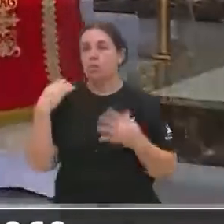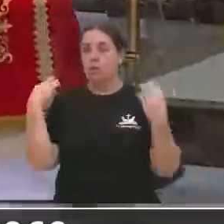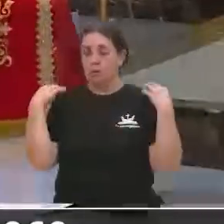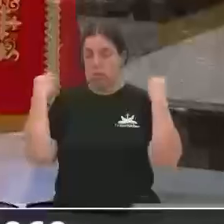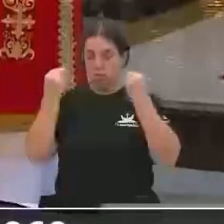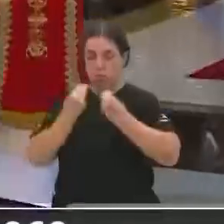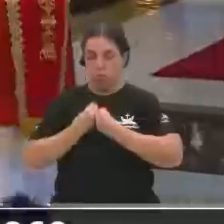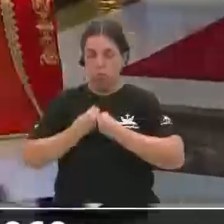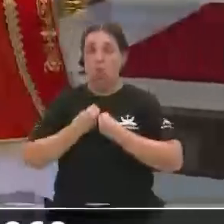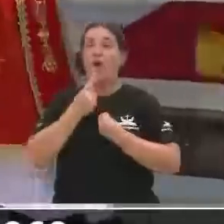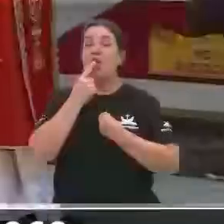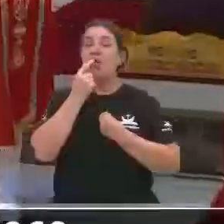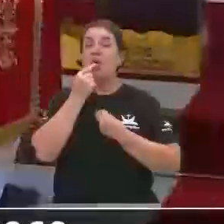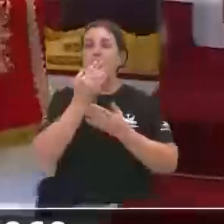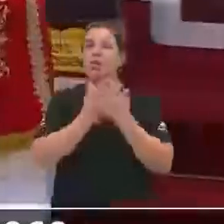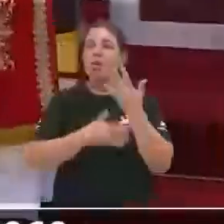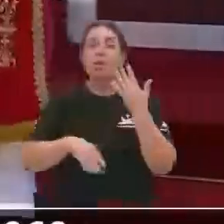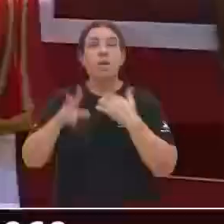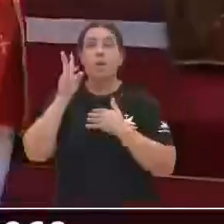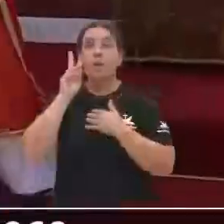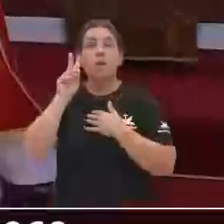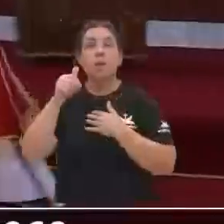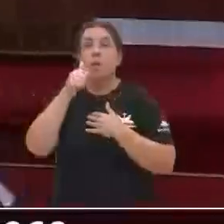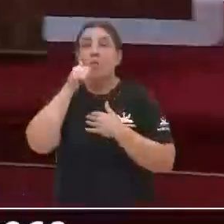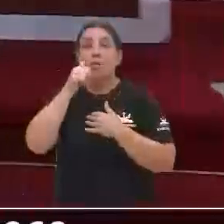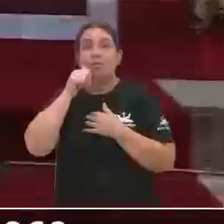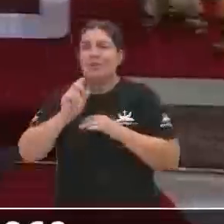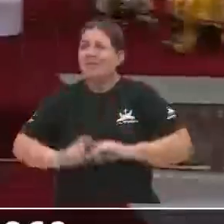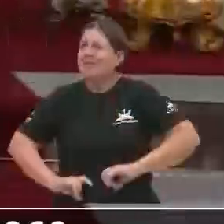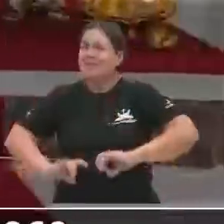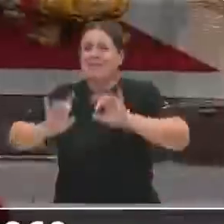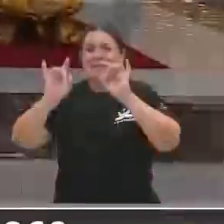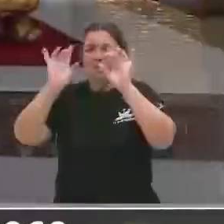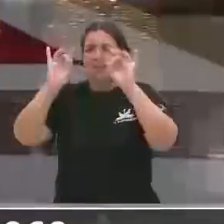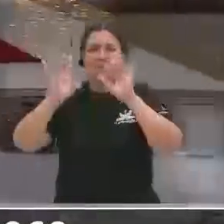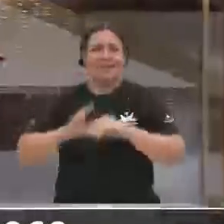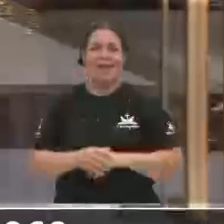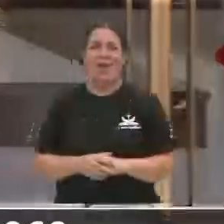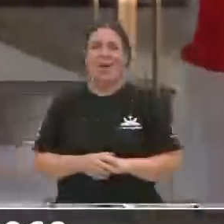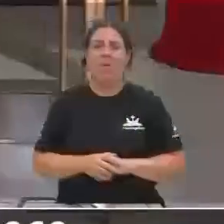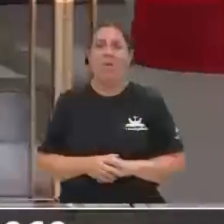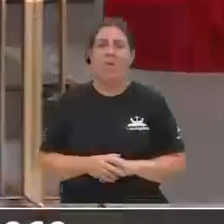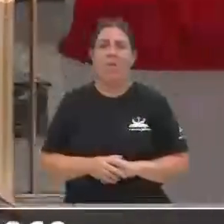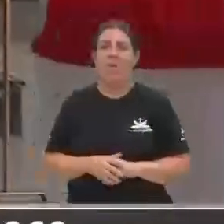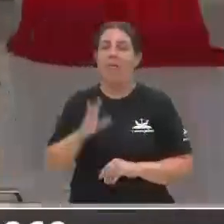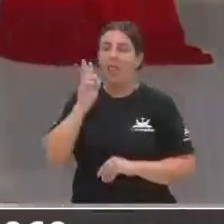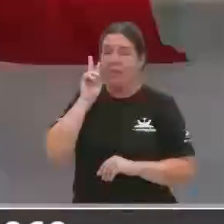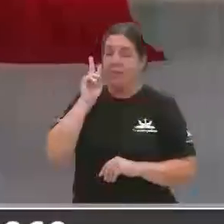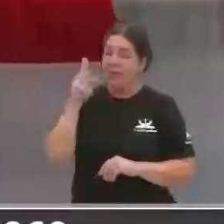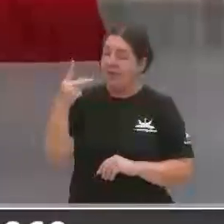de vermelho para lembrar uma Márcia lembrar